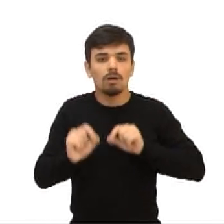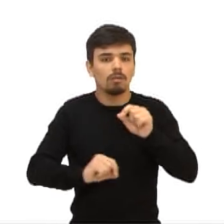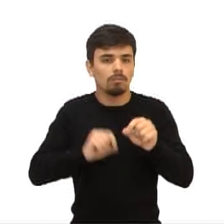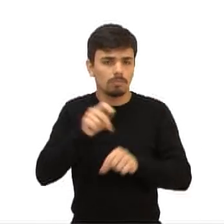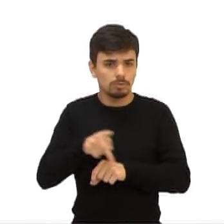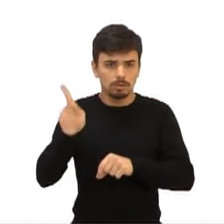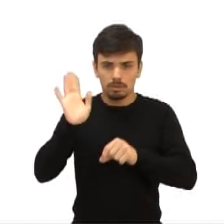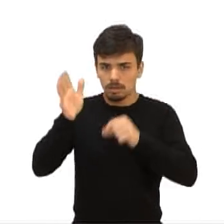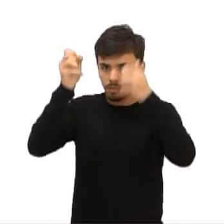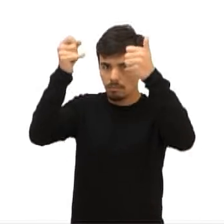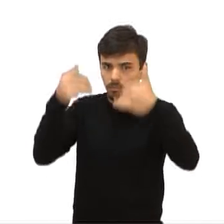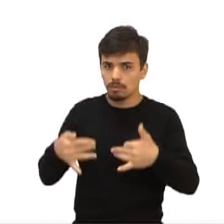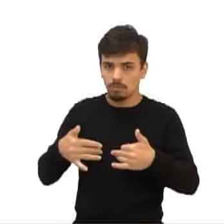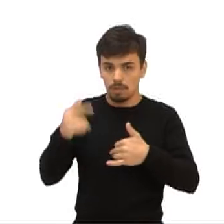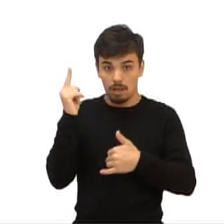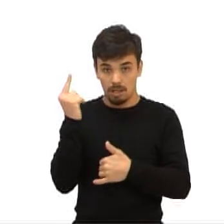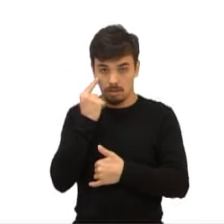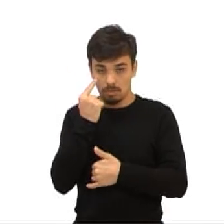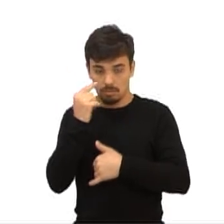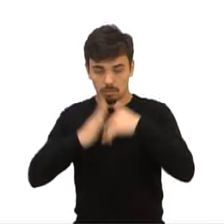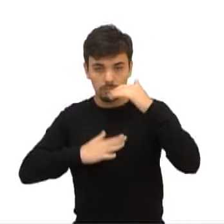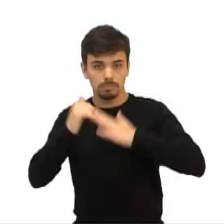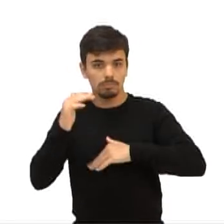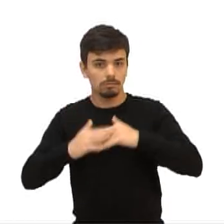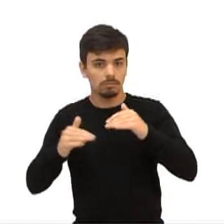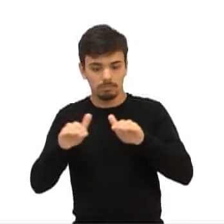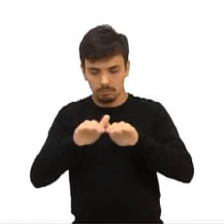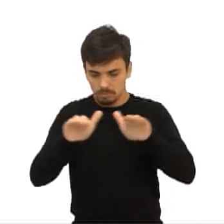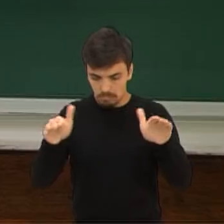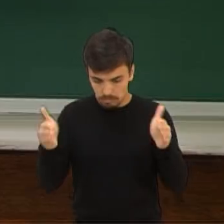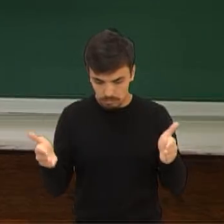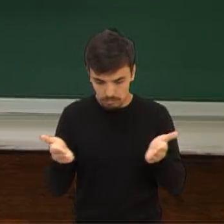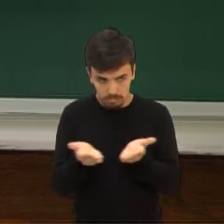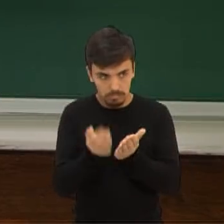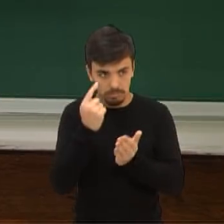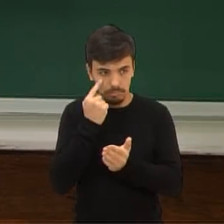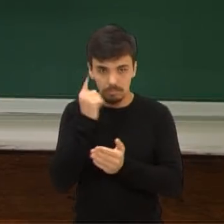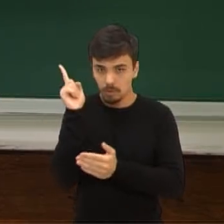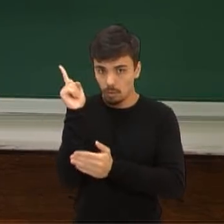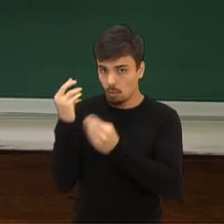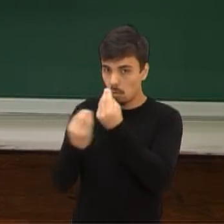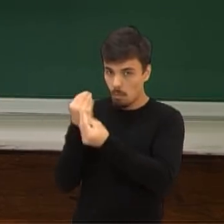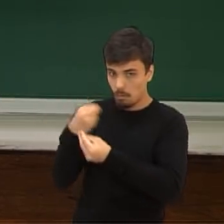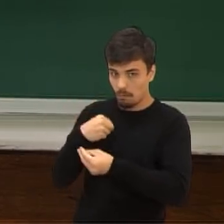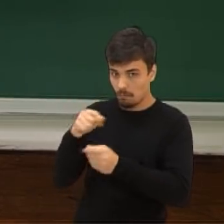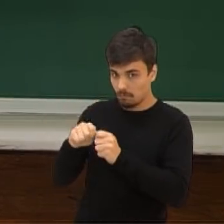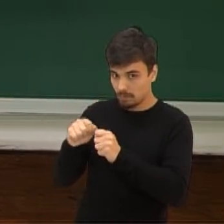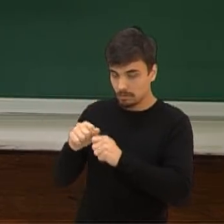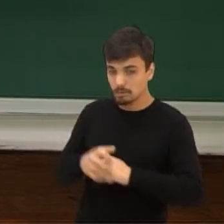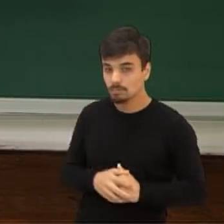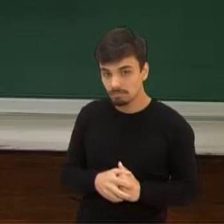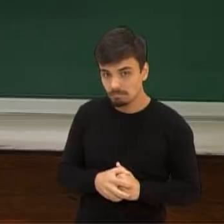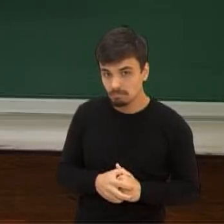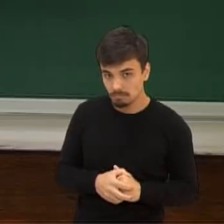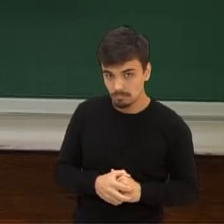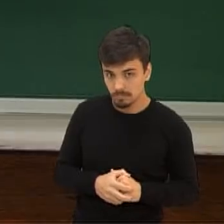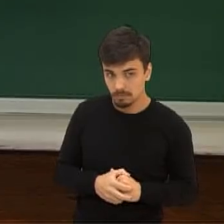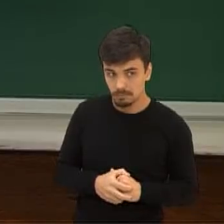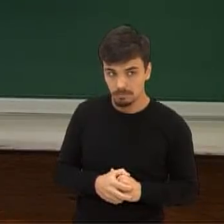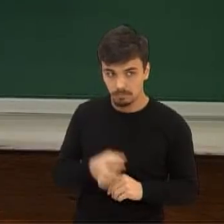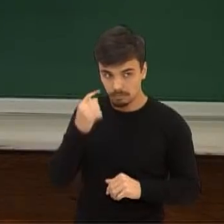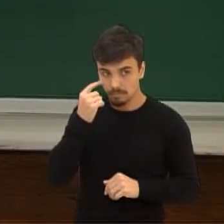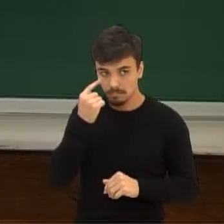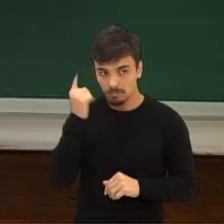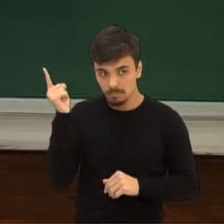prof construiu a caixinha. Olhem só aqui a caixinha da prof. Então, esta caixinha que